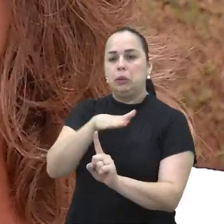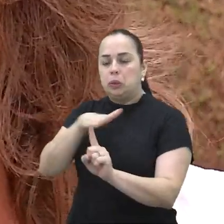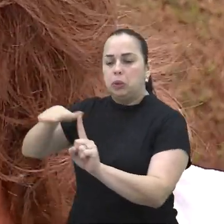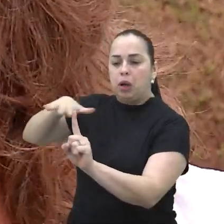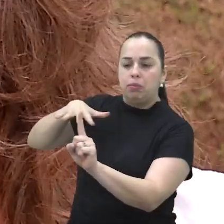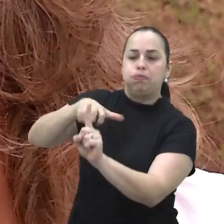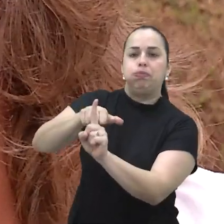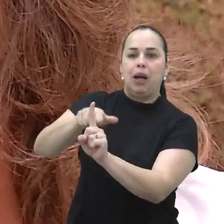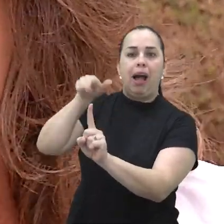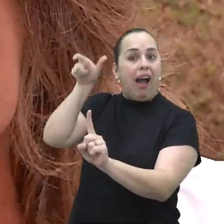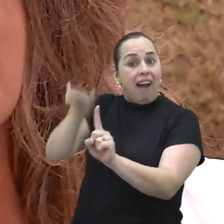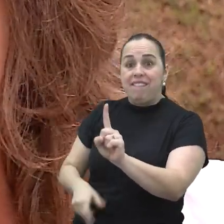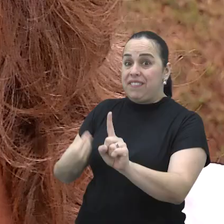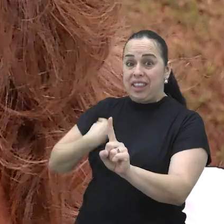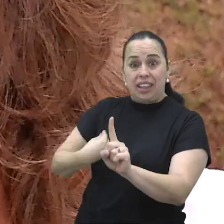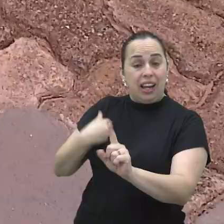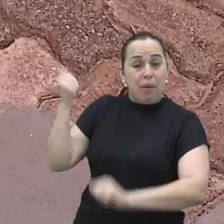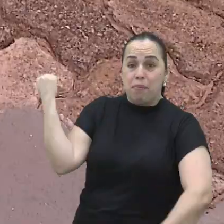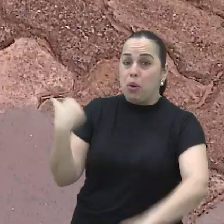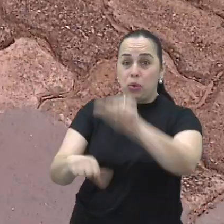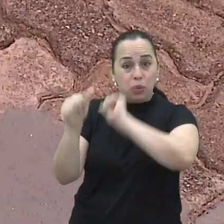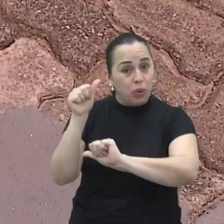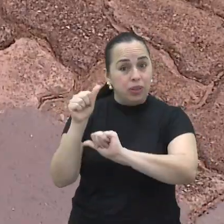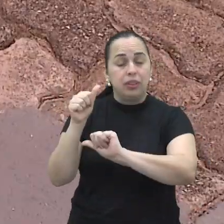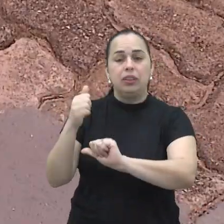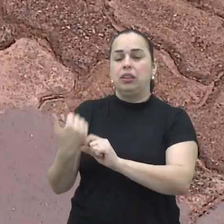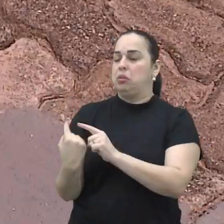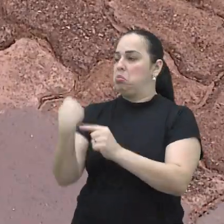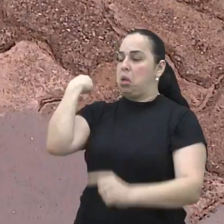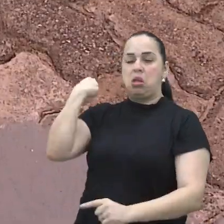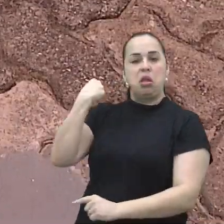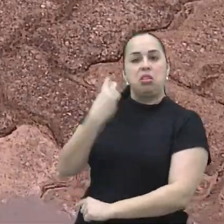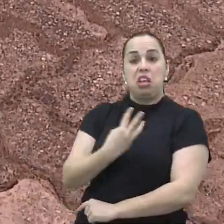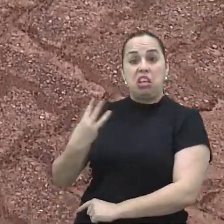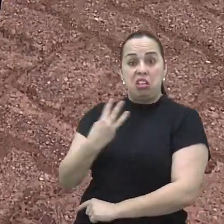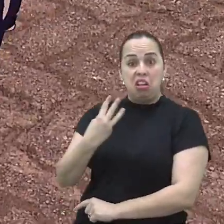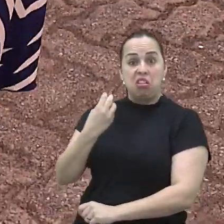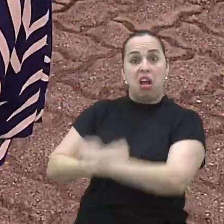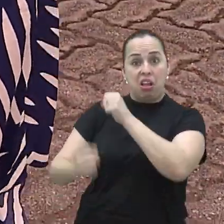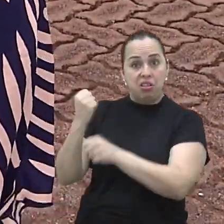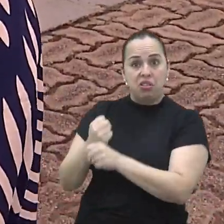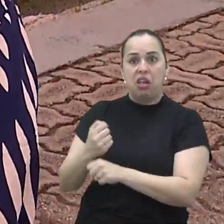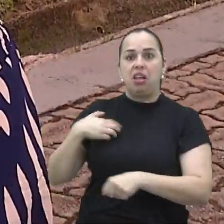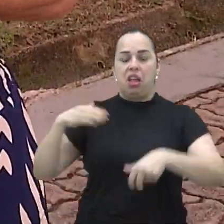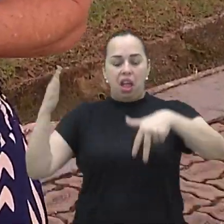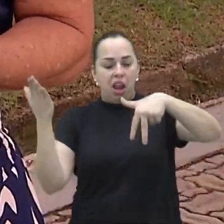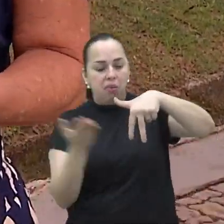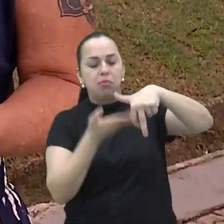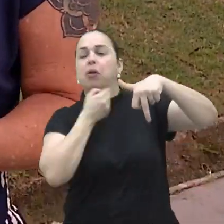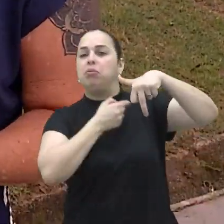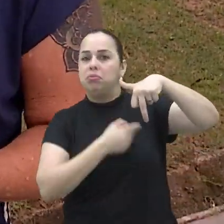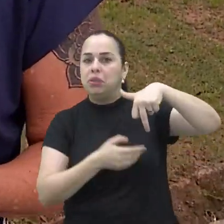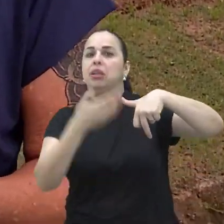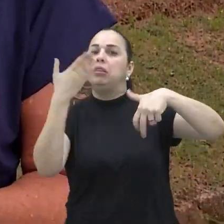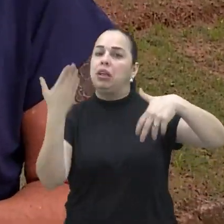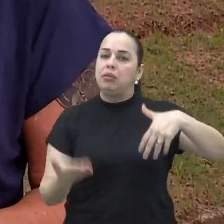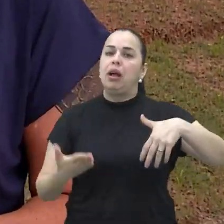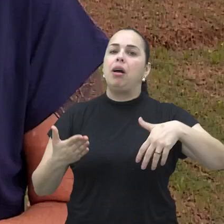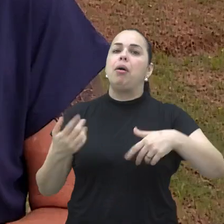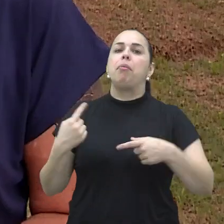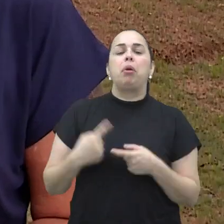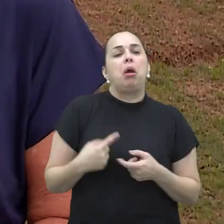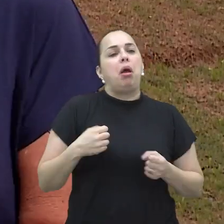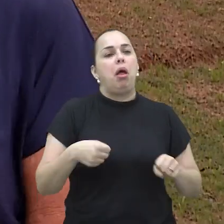a vida de Rosana para sempre. Há 33 anos, ela perdeu a perna esquerda após ser atropelada por um